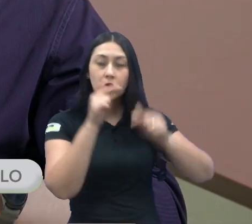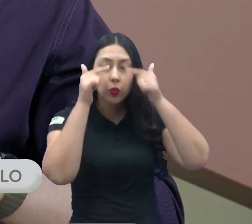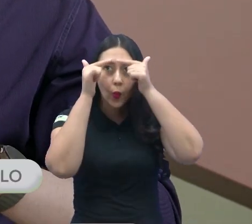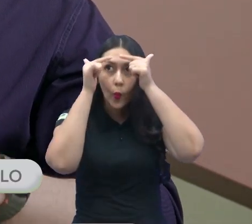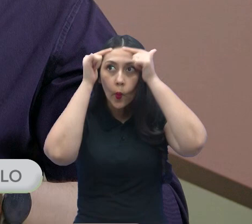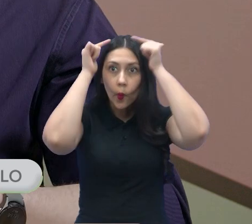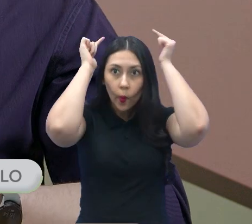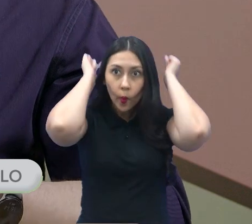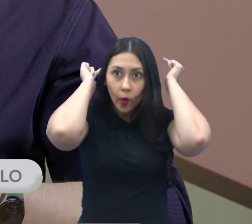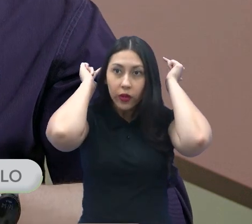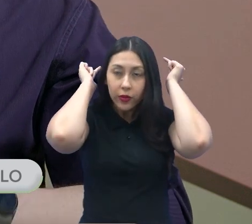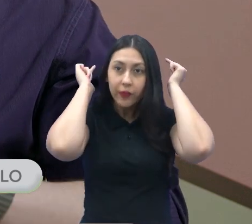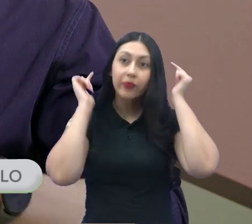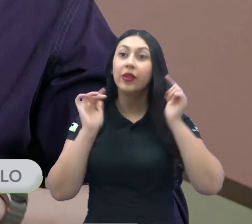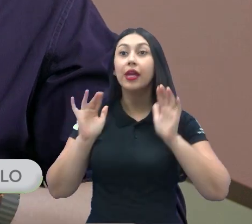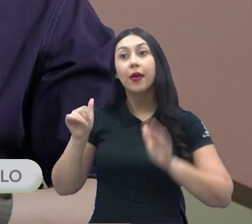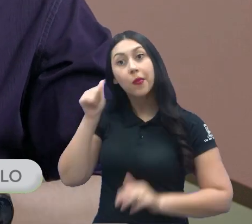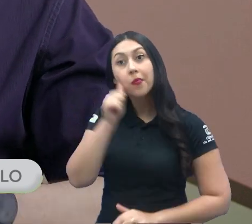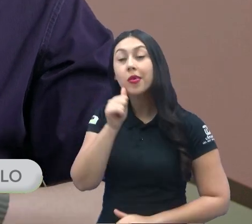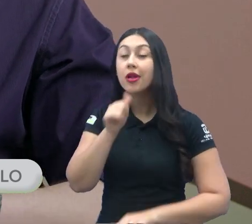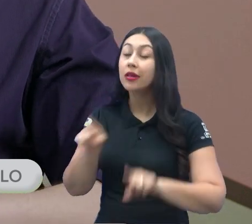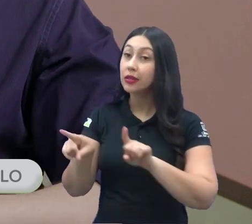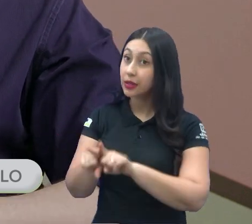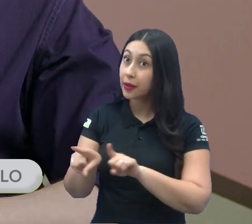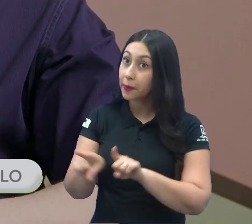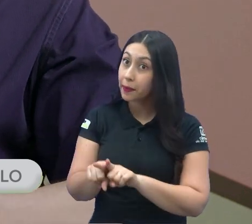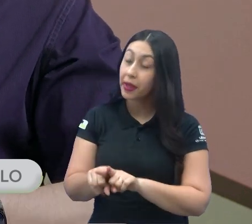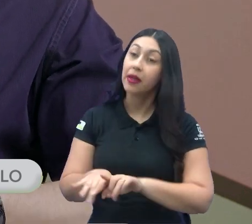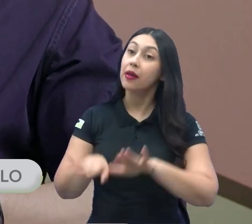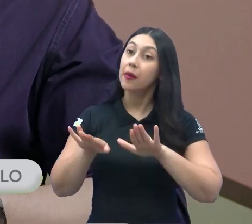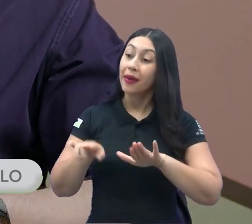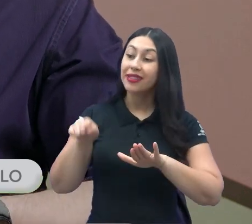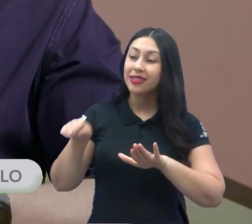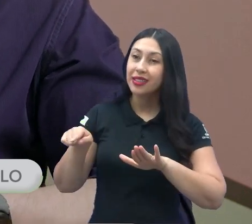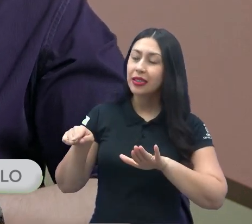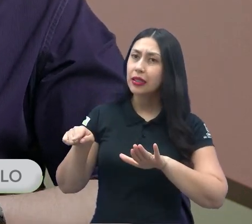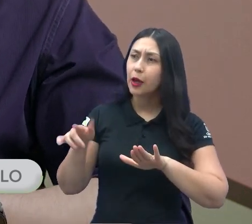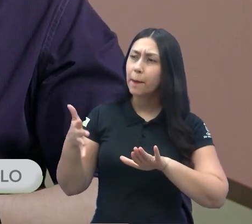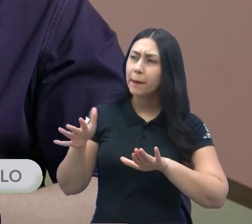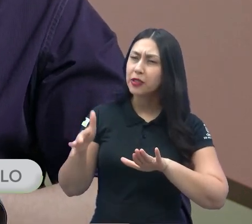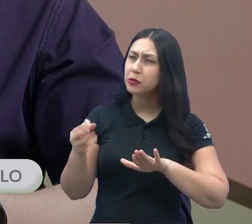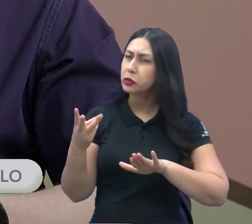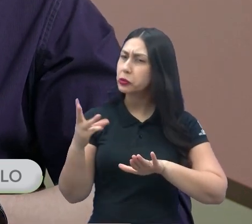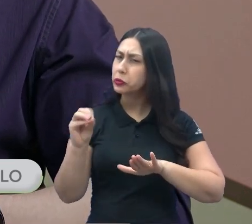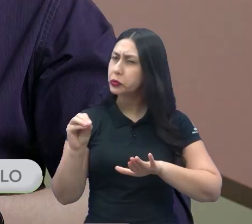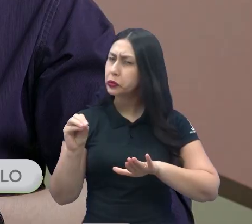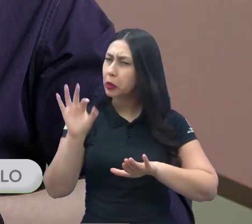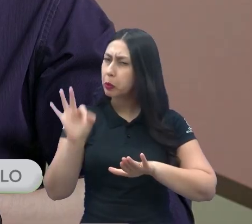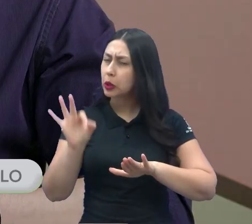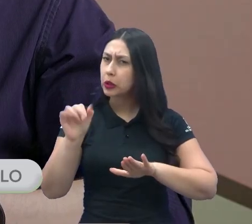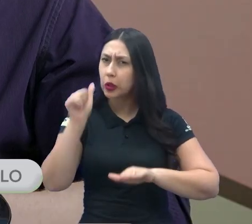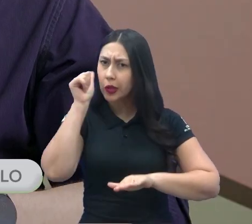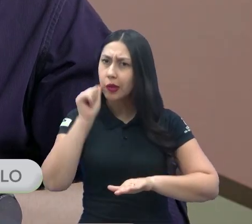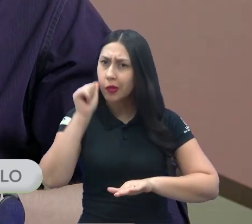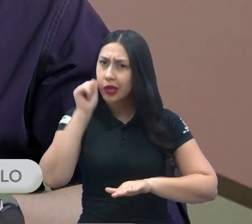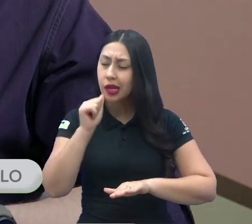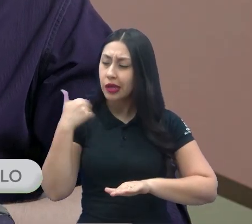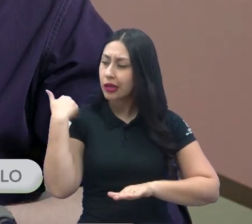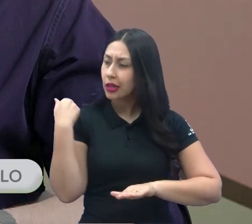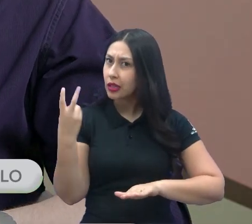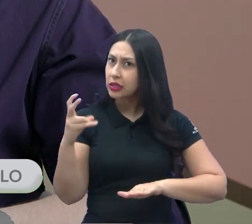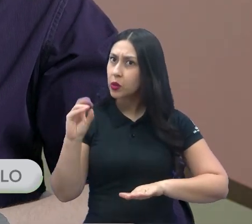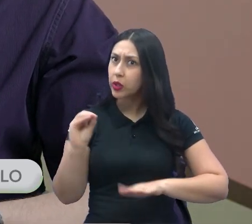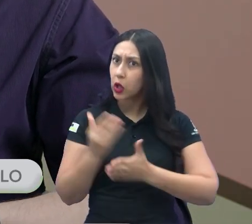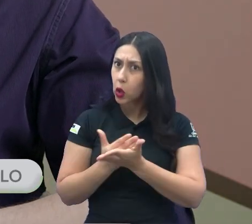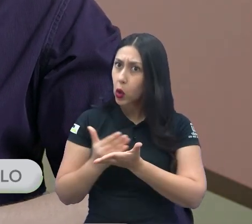idade. Para a mulher é a mesma coisa. A mulher, a gente tem uma estimativa que é mais ou menos 30% das mulheres até os 50 anos vai ter algum grau de calvície. Então, sim,